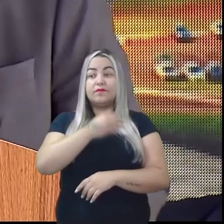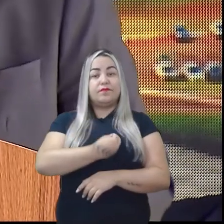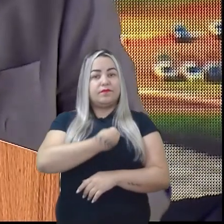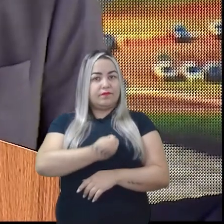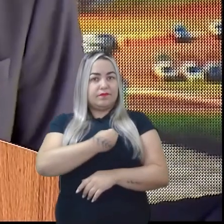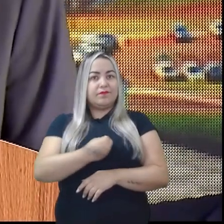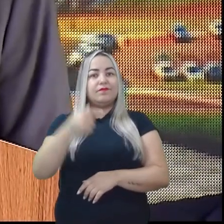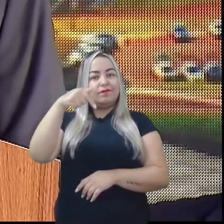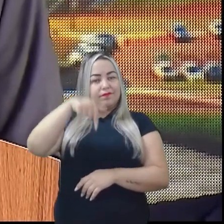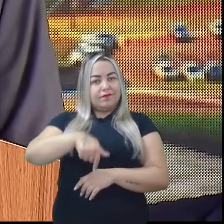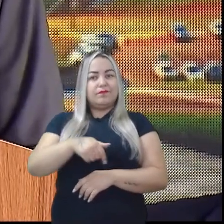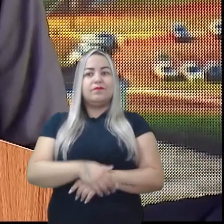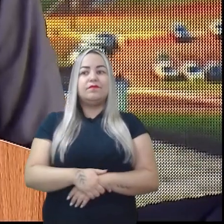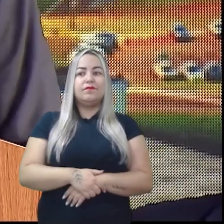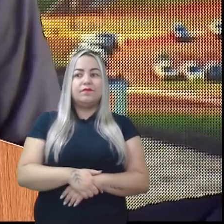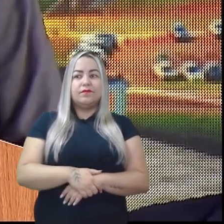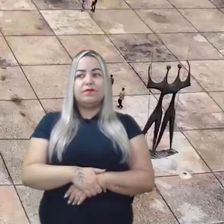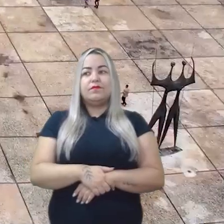ainda estamos aqui.